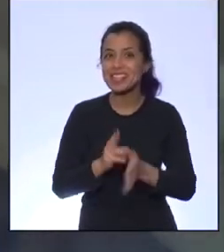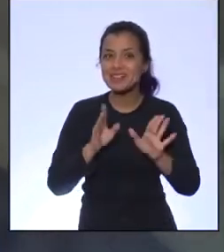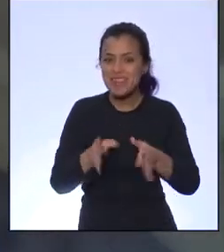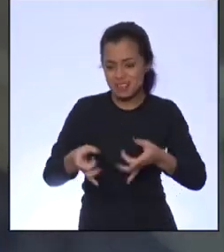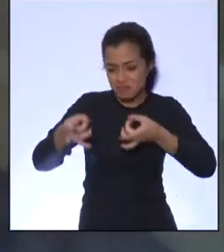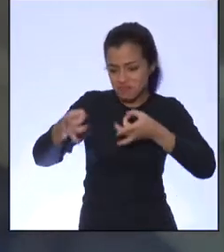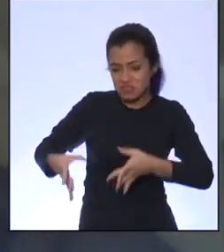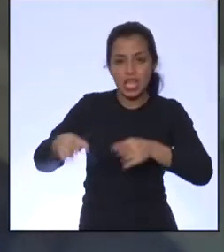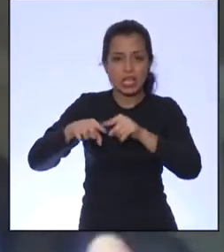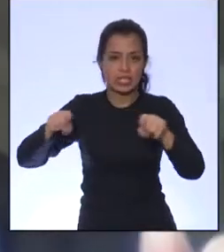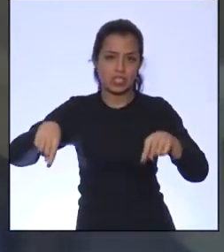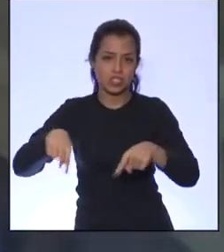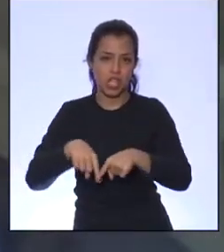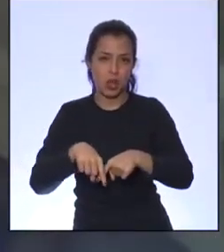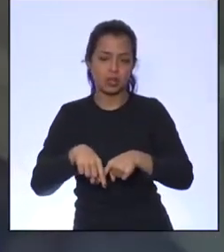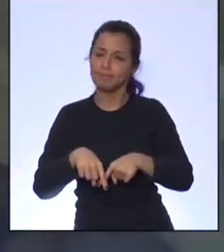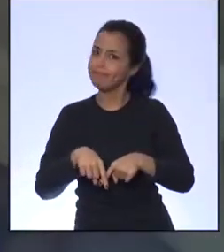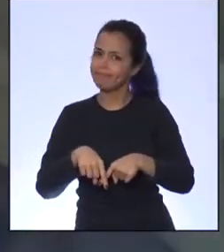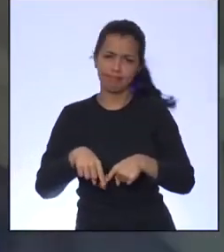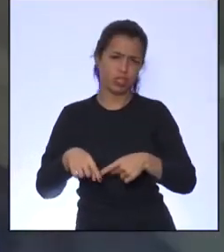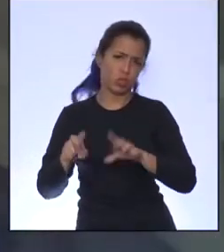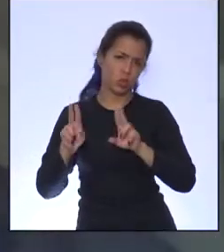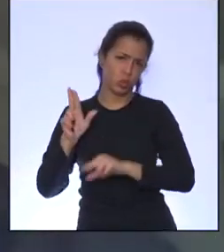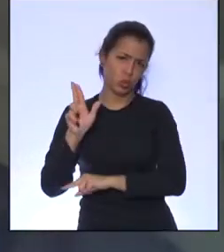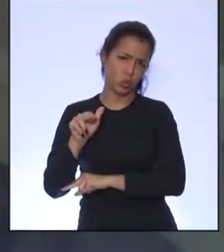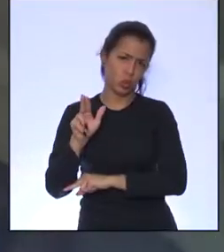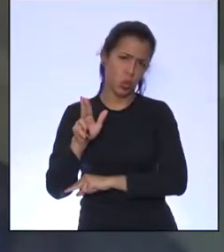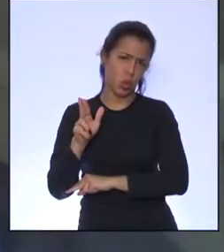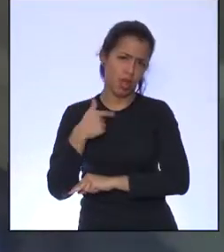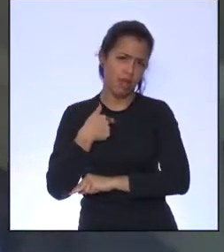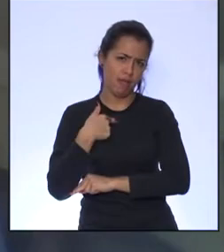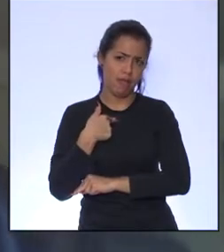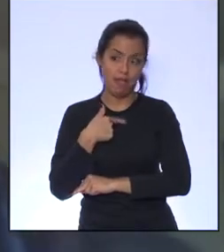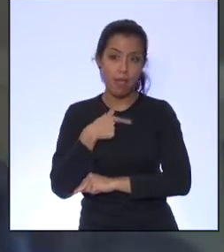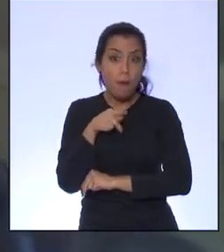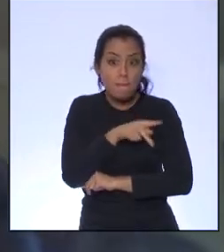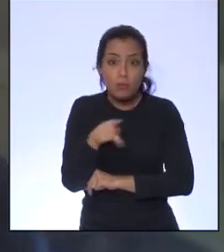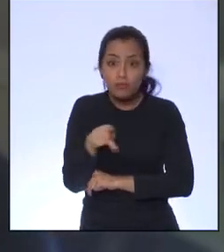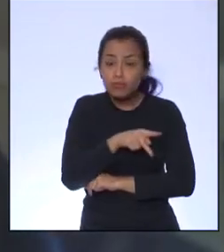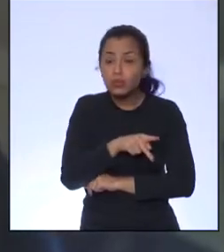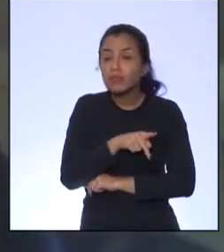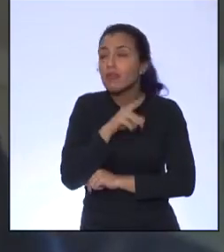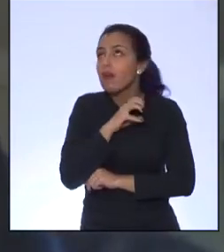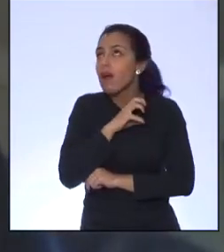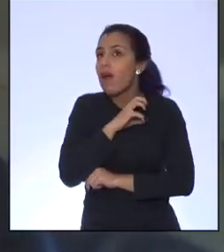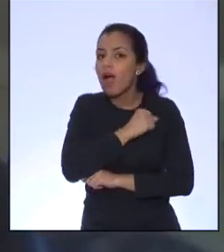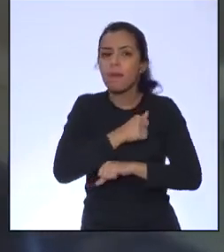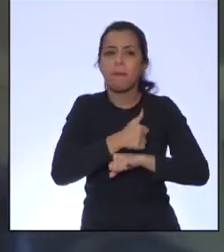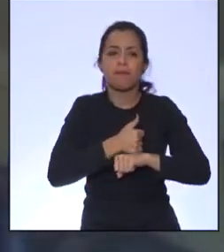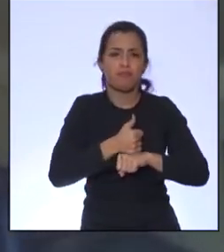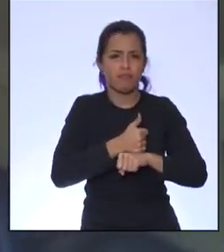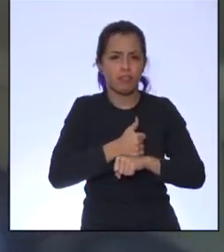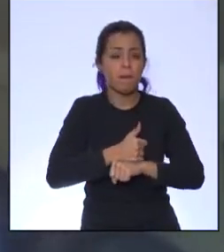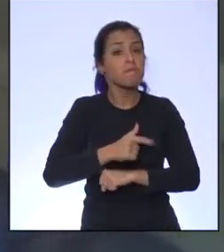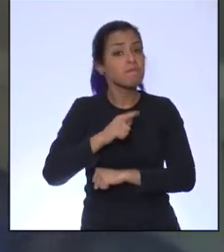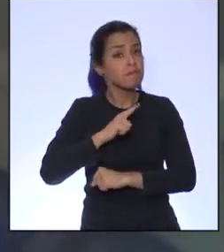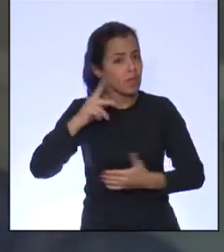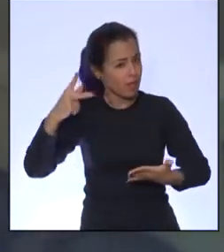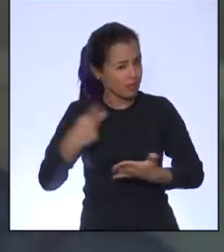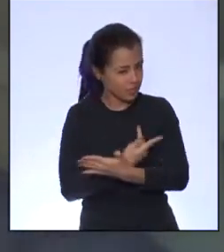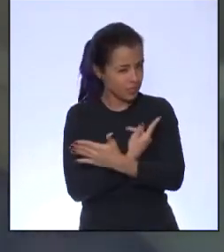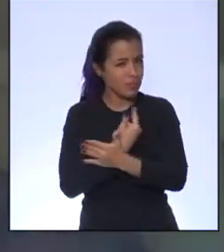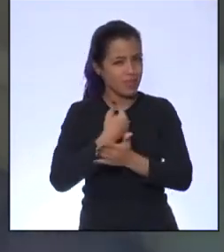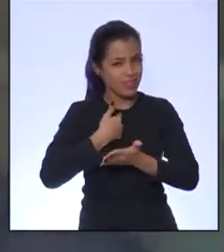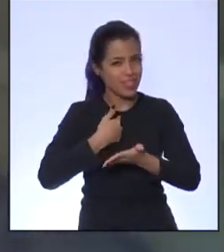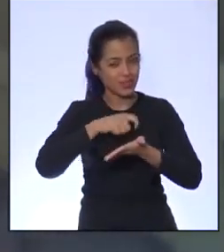a minha sala de aula. Eu amo ser professor. Eu escrevi, certa vez, até um documento para o Ministério, que era